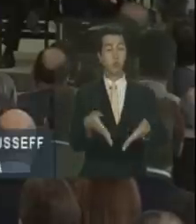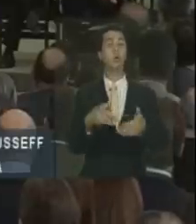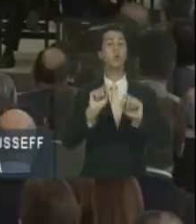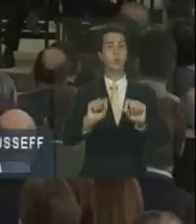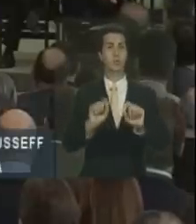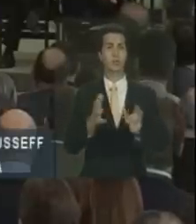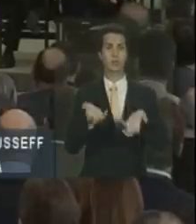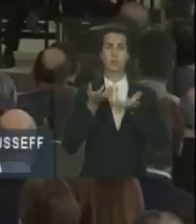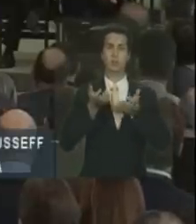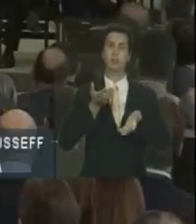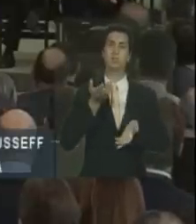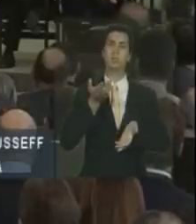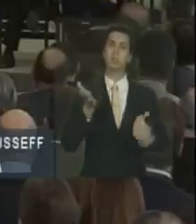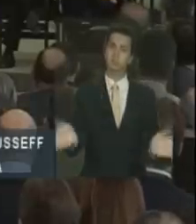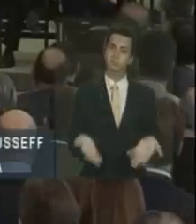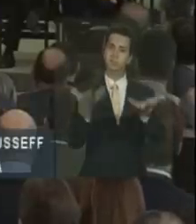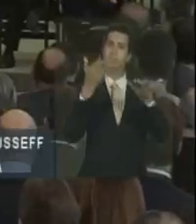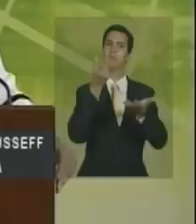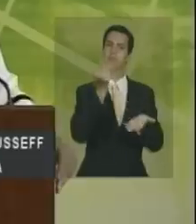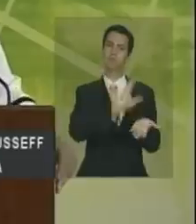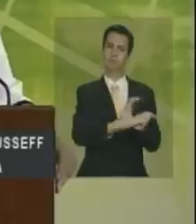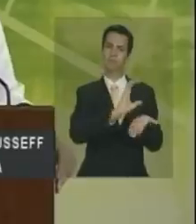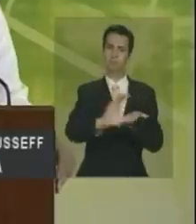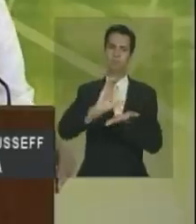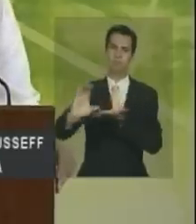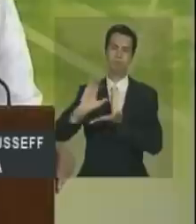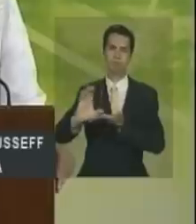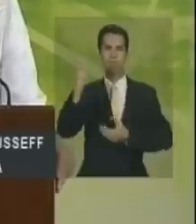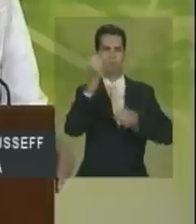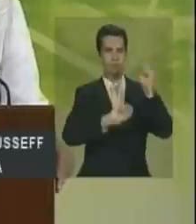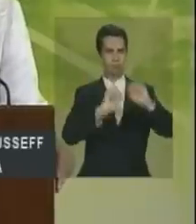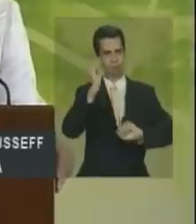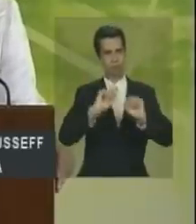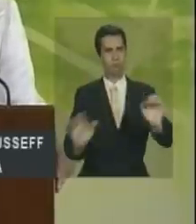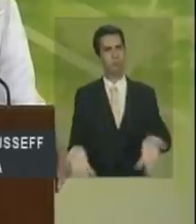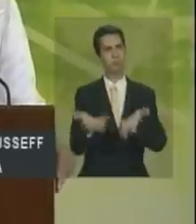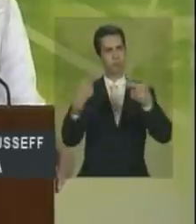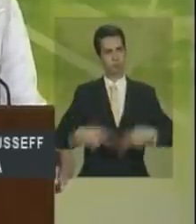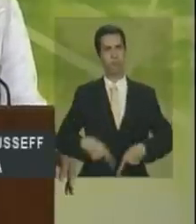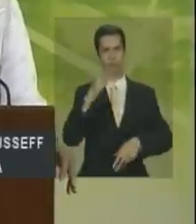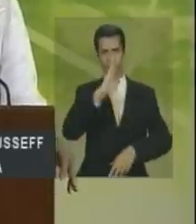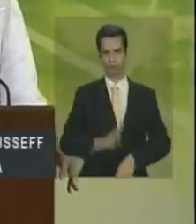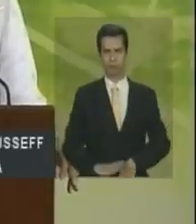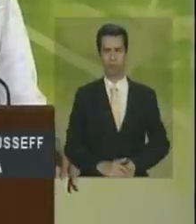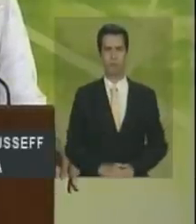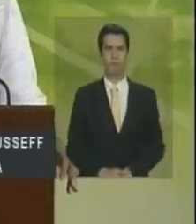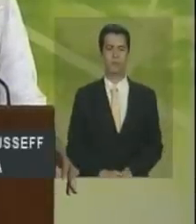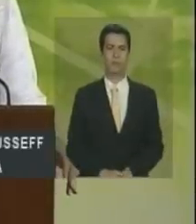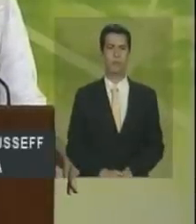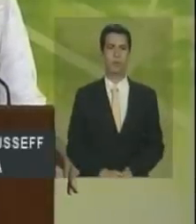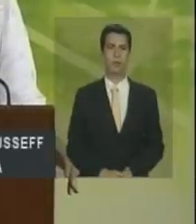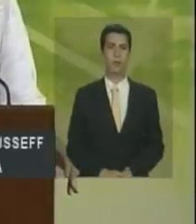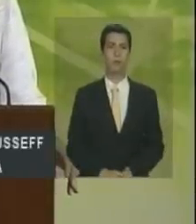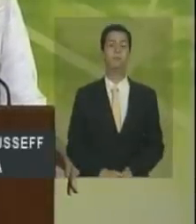estimular o investimento produtivo no Brasil. Como eles demonstraram, nós vamos mobilizar